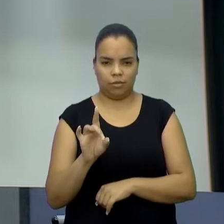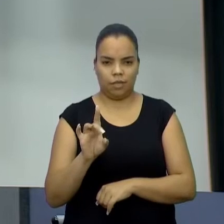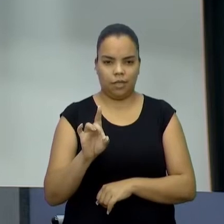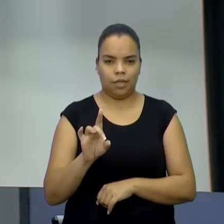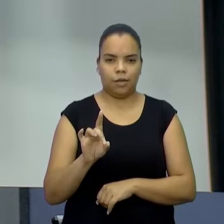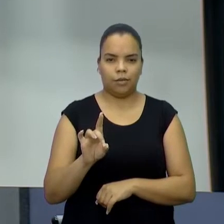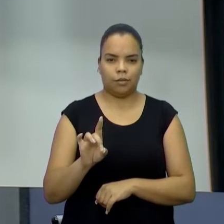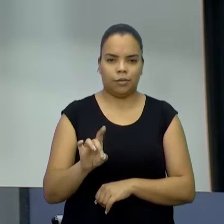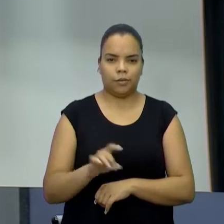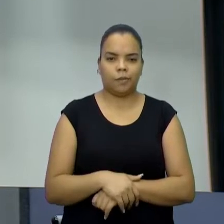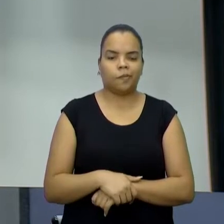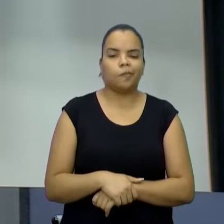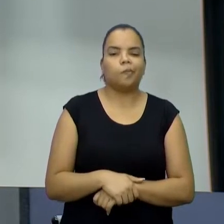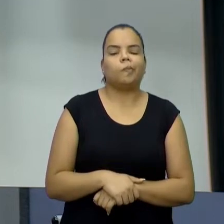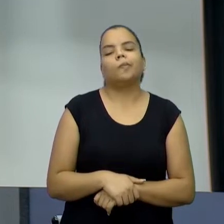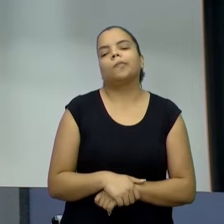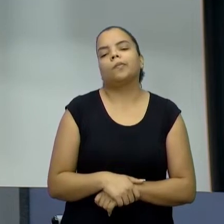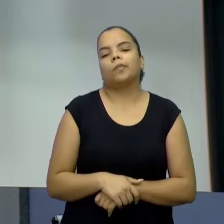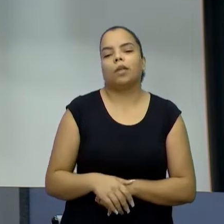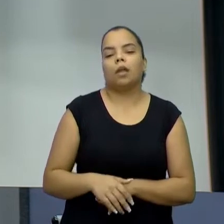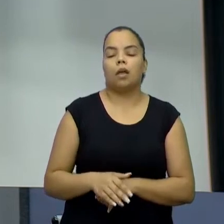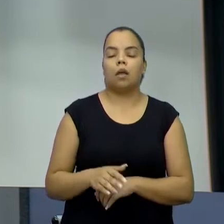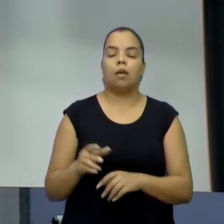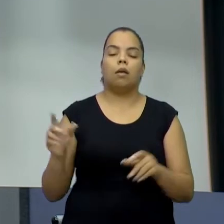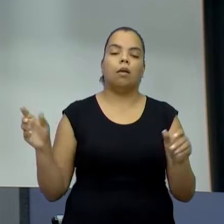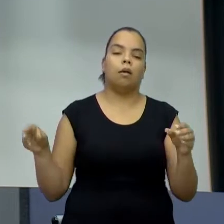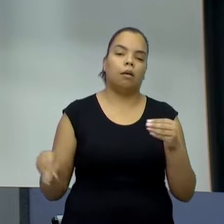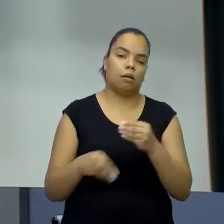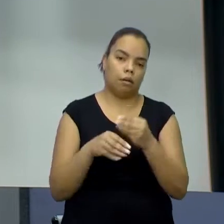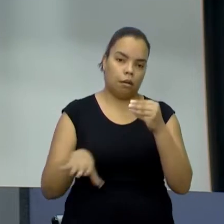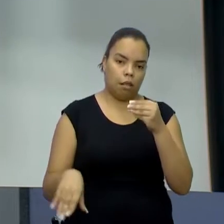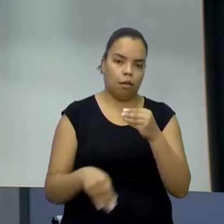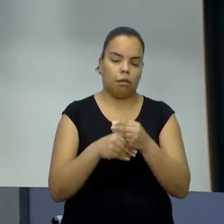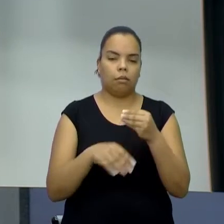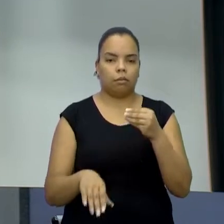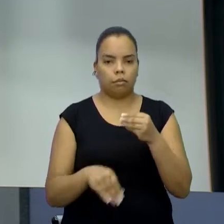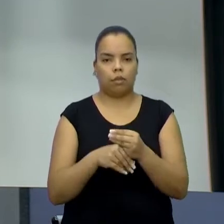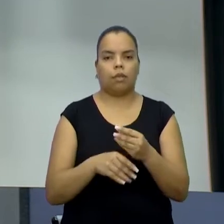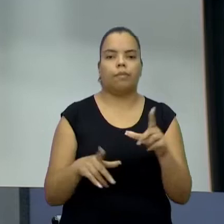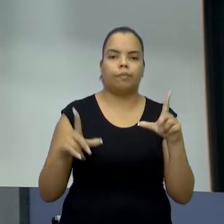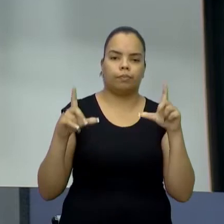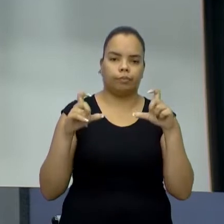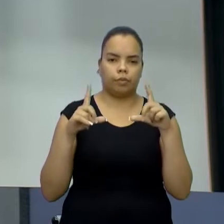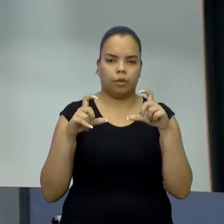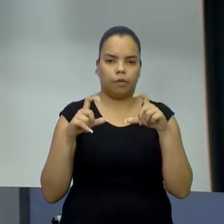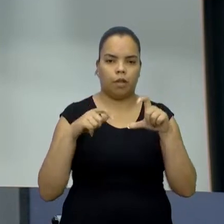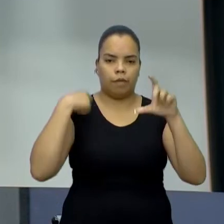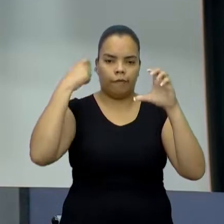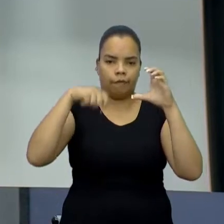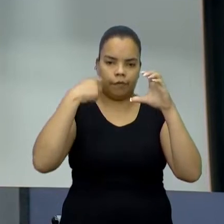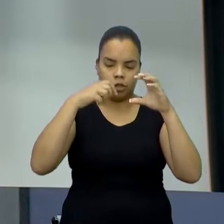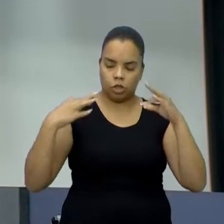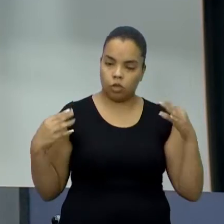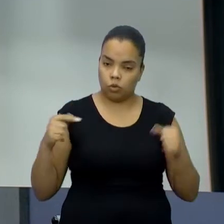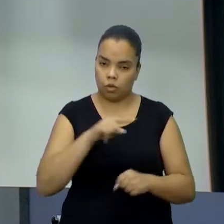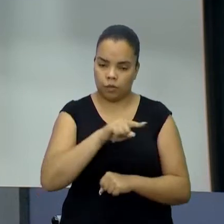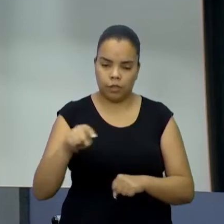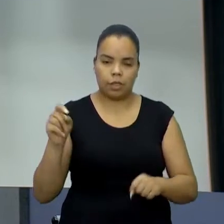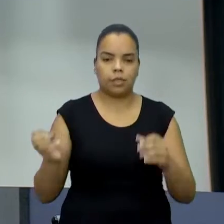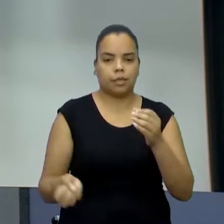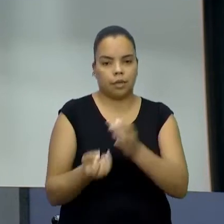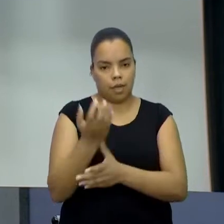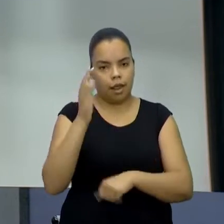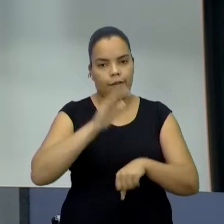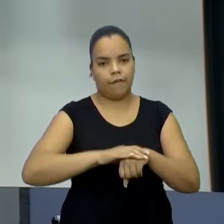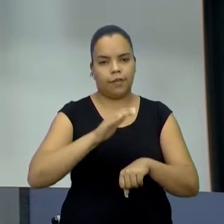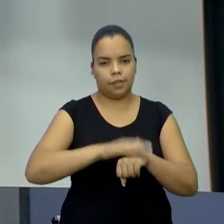Liga na Mídia, com fotos, apresentação de vídeos e todo o material que vocês criaram,